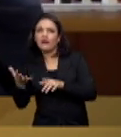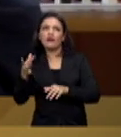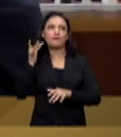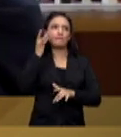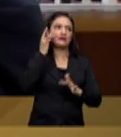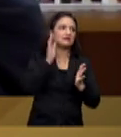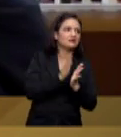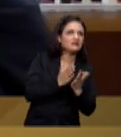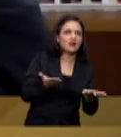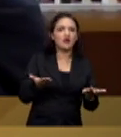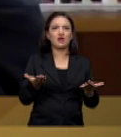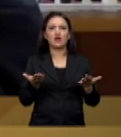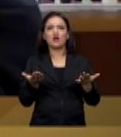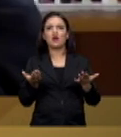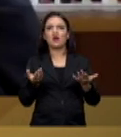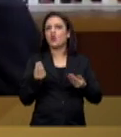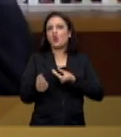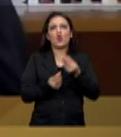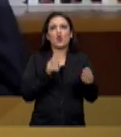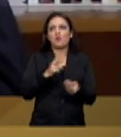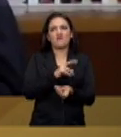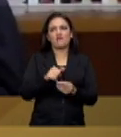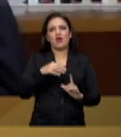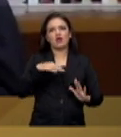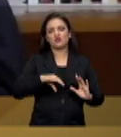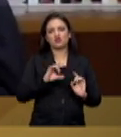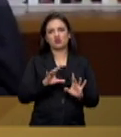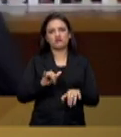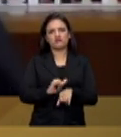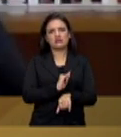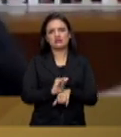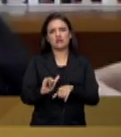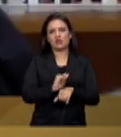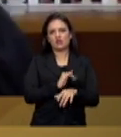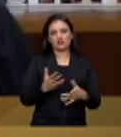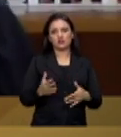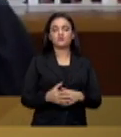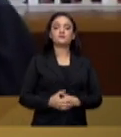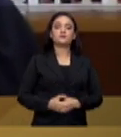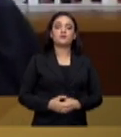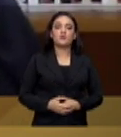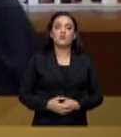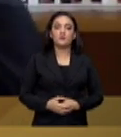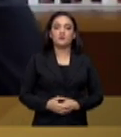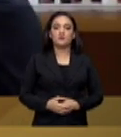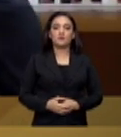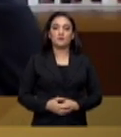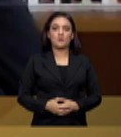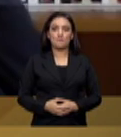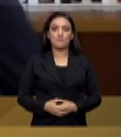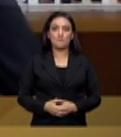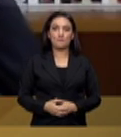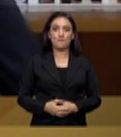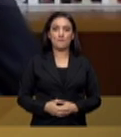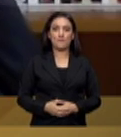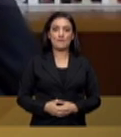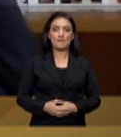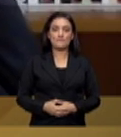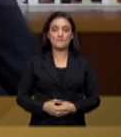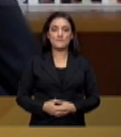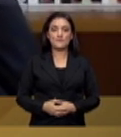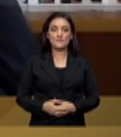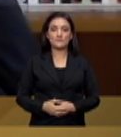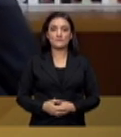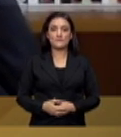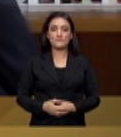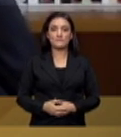presencial ou por modo semipresencial. Eu gostaria, presidente, ao encerrar, por um dever de